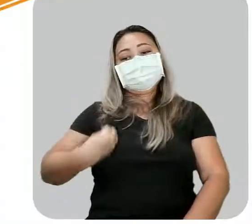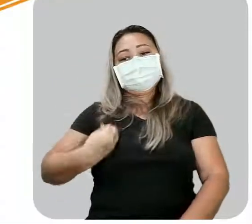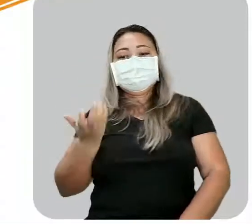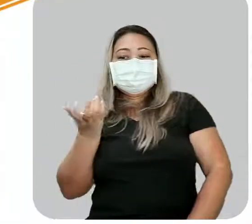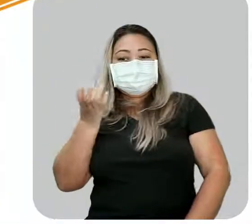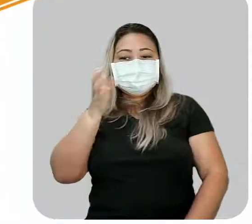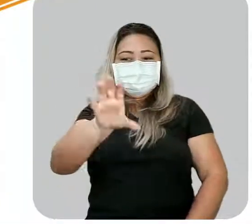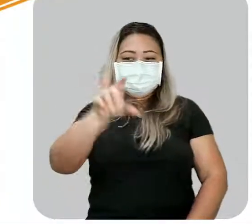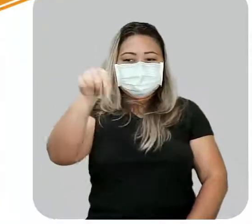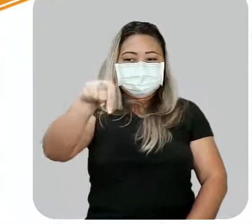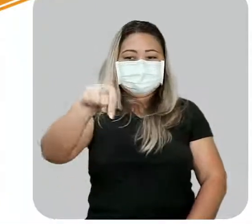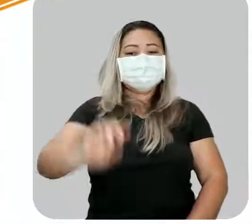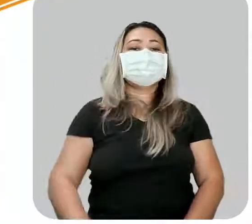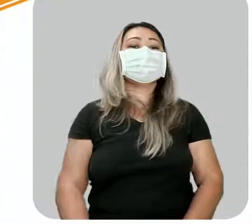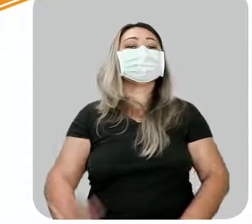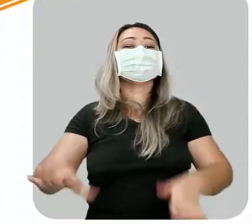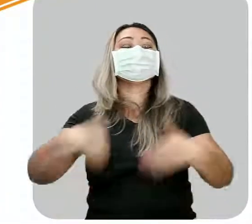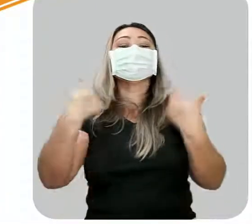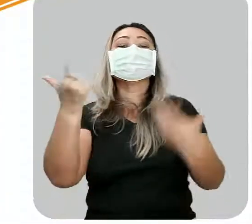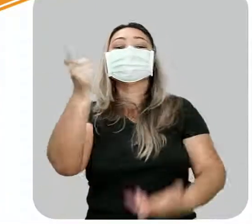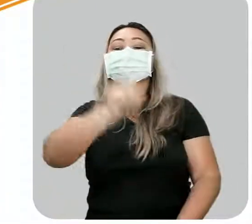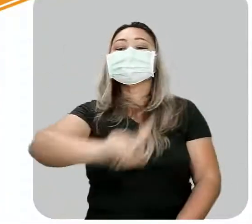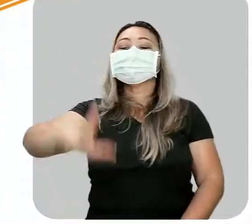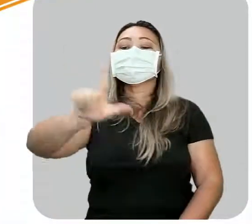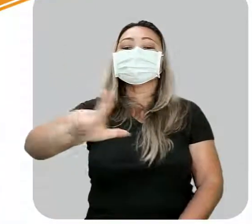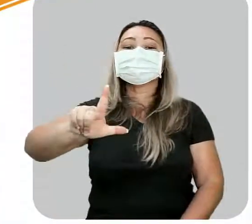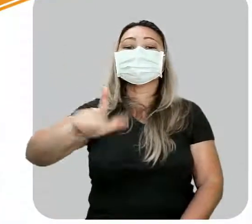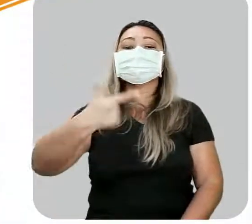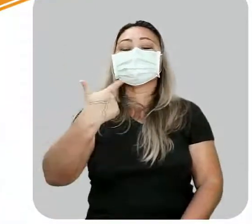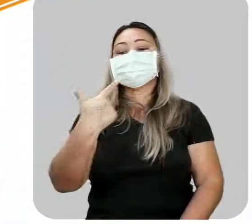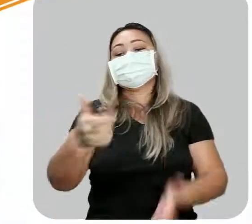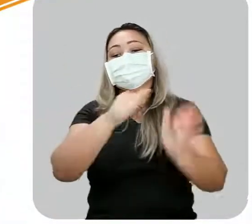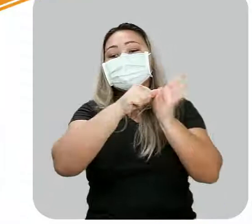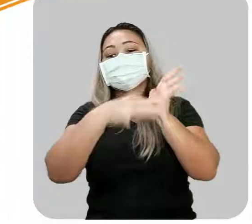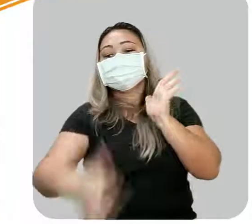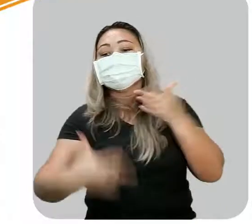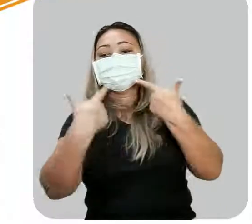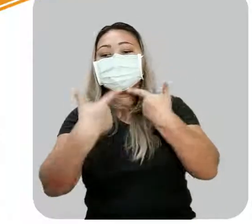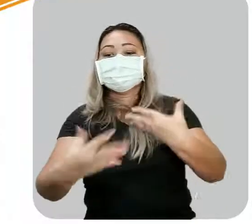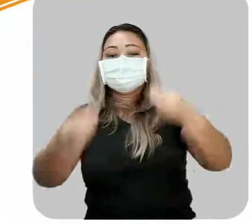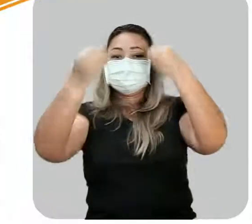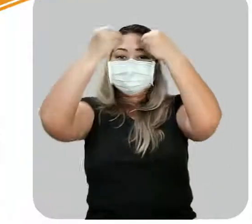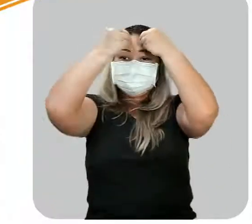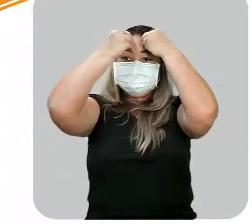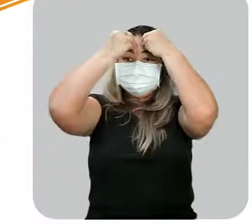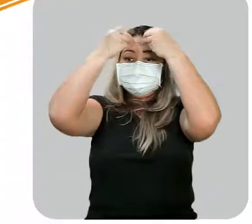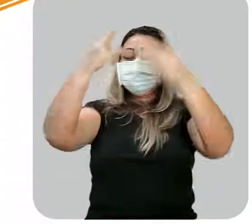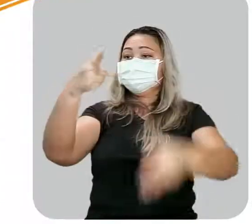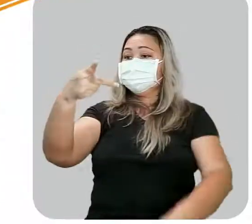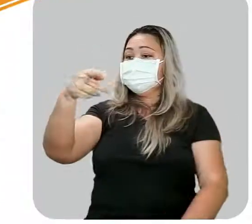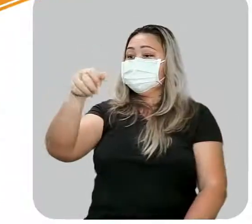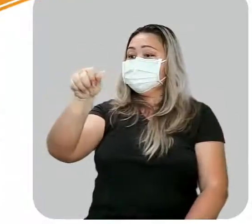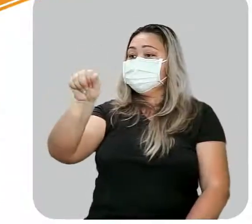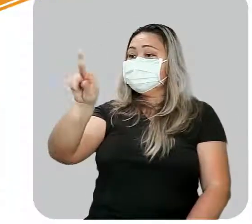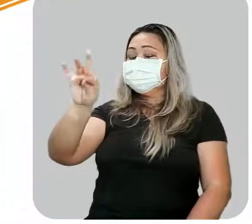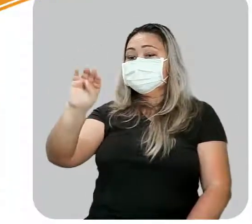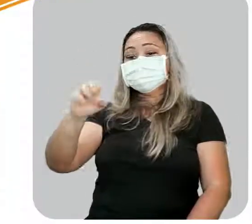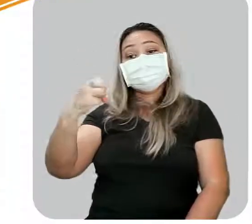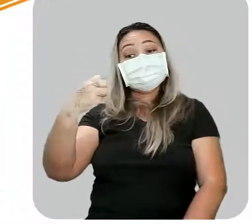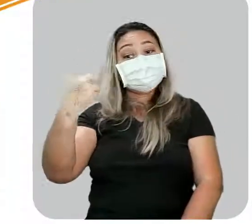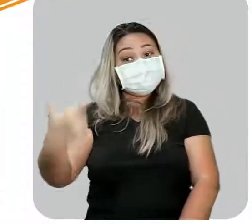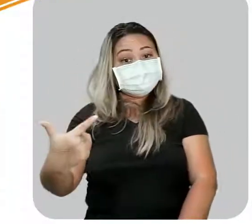Aula 59, né? Figuras de linguagem, parte 2. Vamos ver aqui as figuras